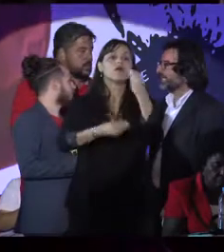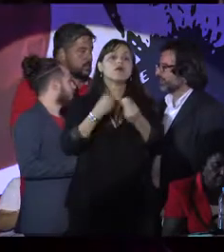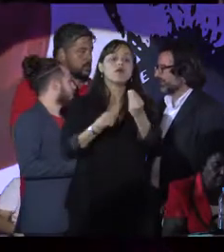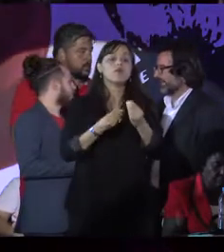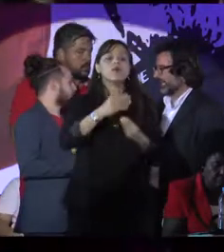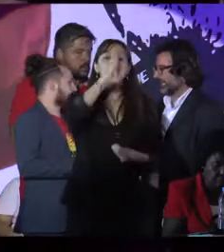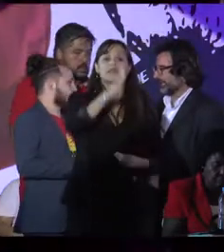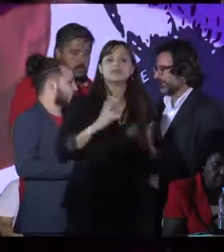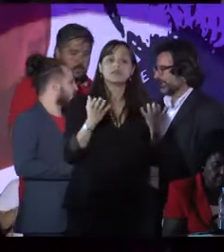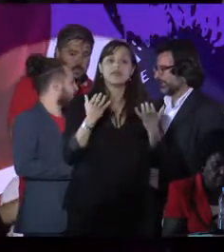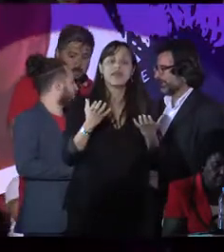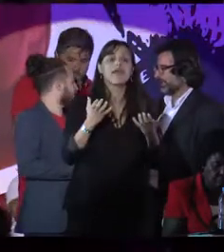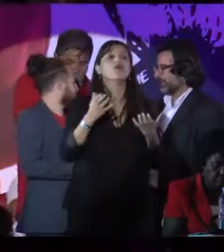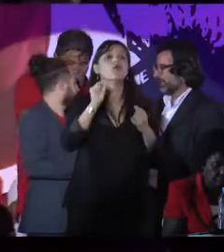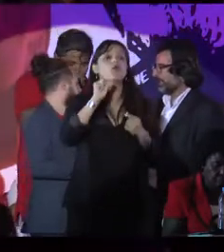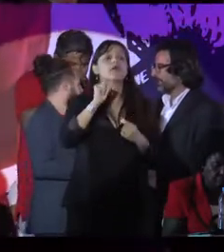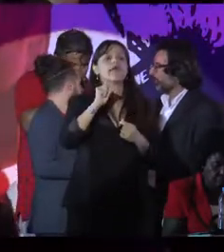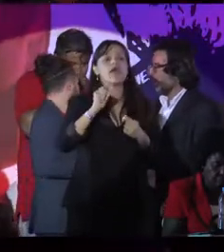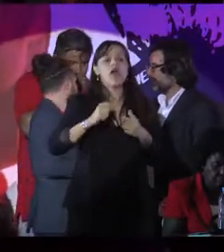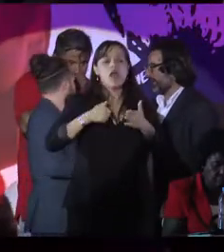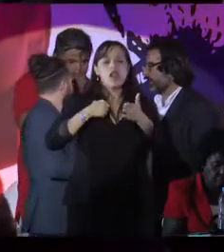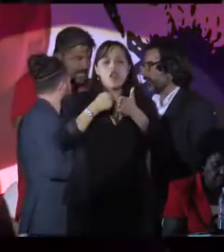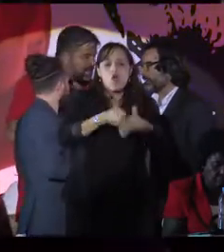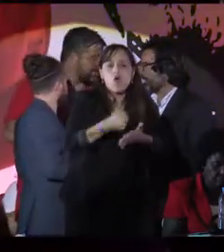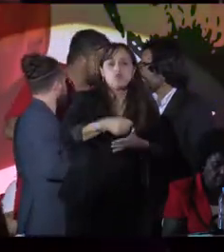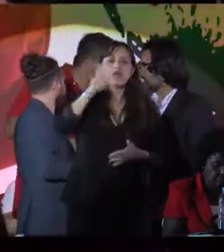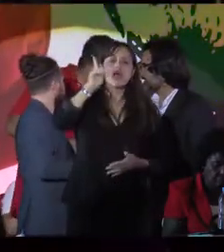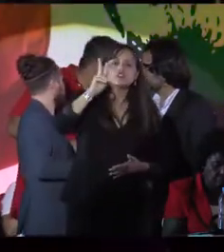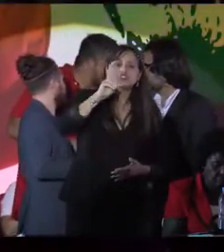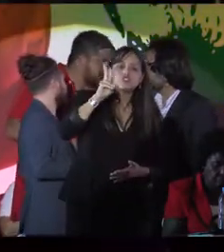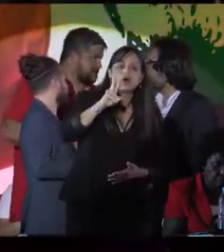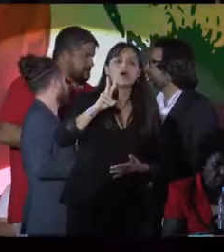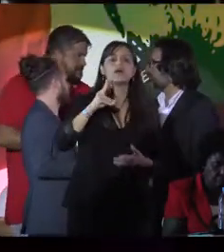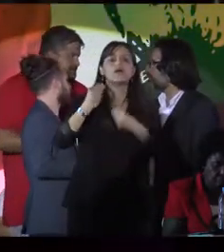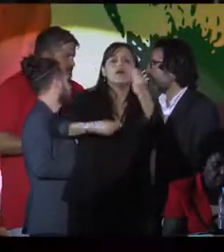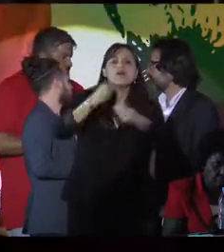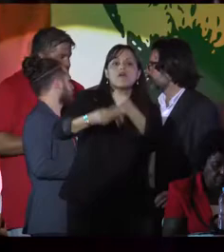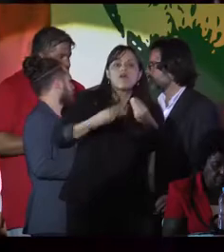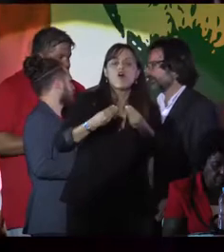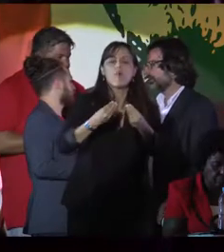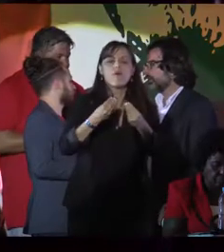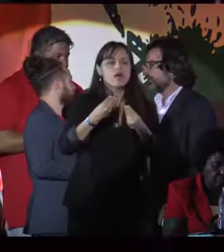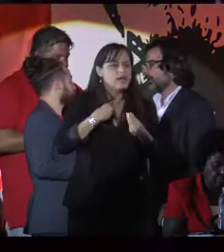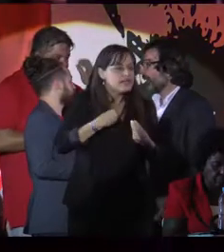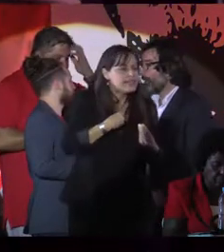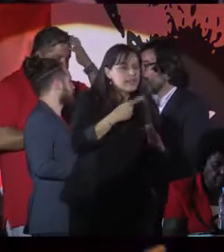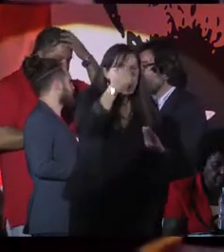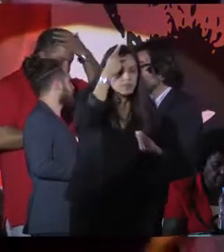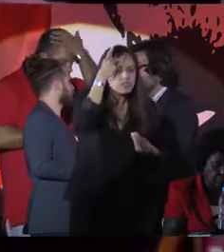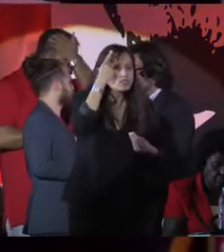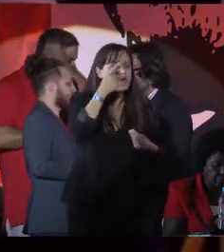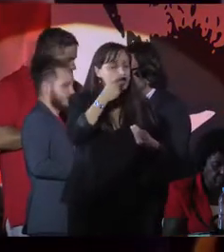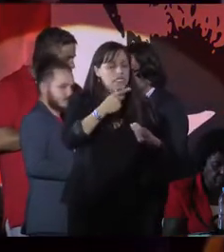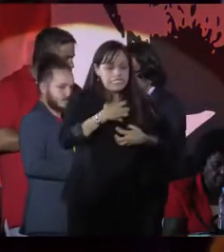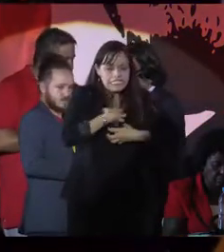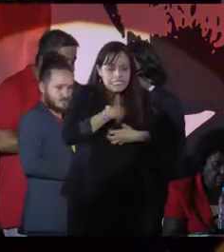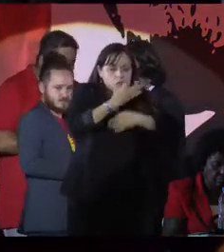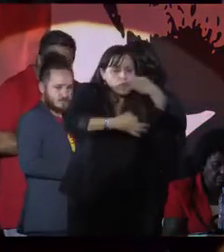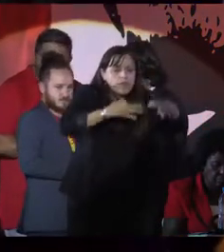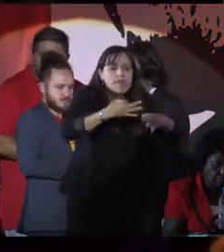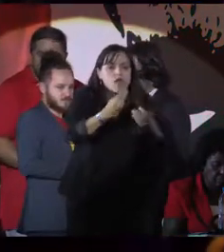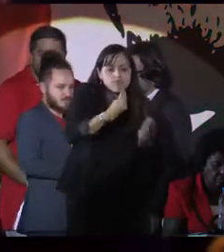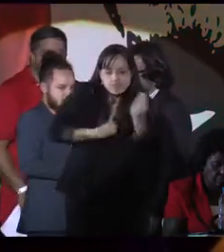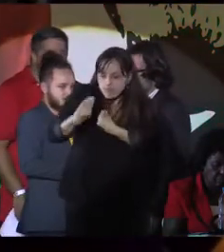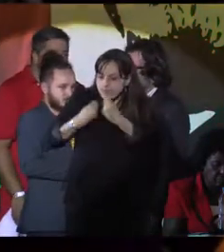fato, na luta, na nossa história, ouvindo a todos os segmentos, uma nova síntese que permitirá governar